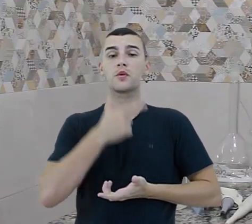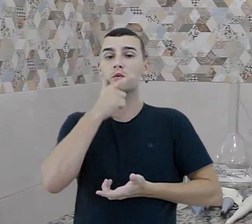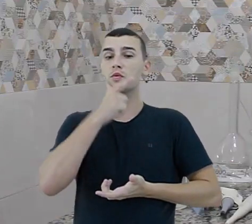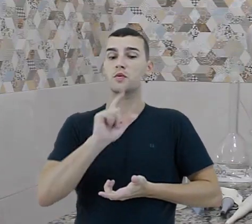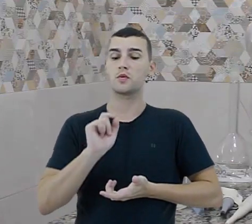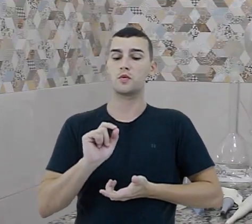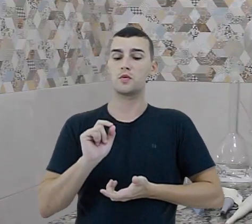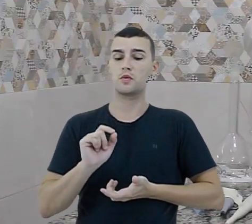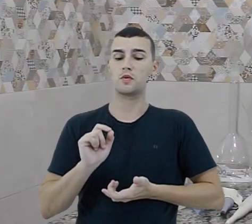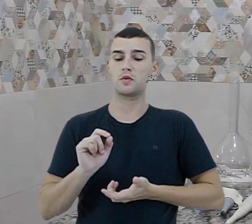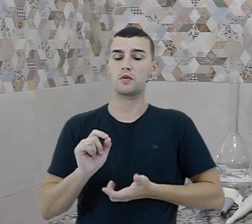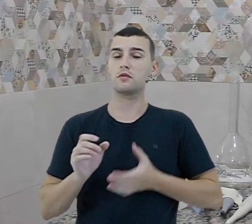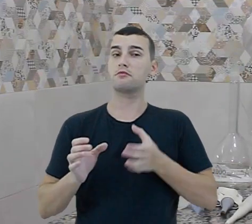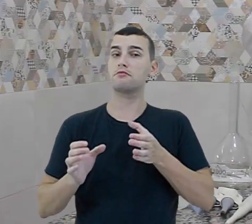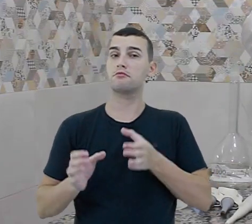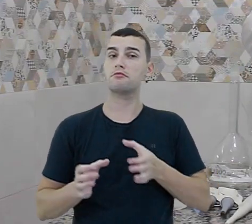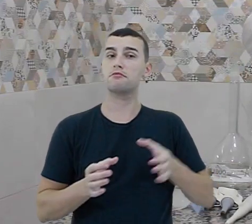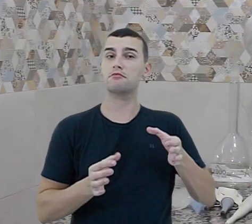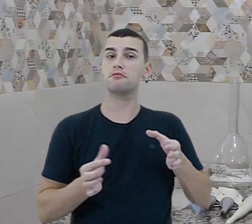ó, eu posso